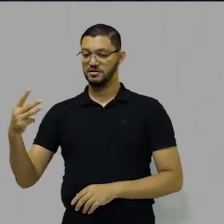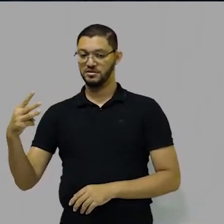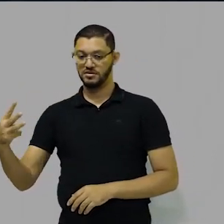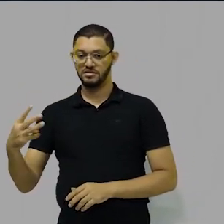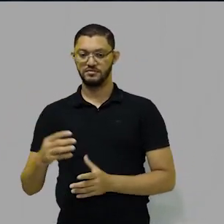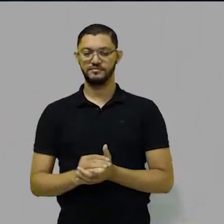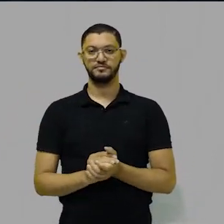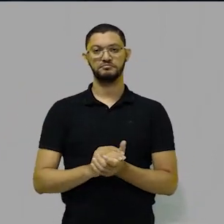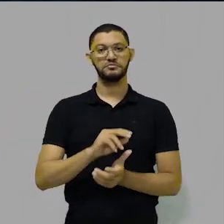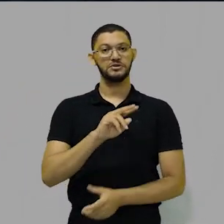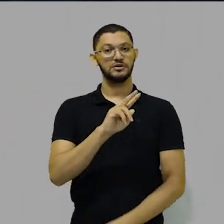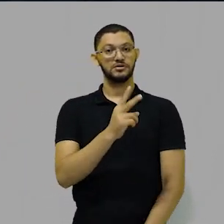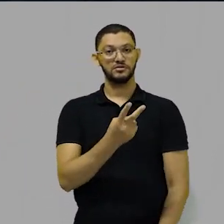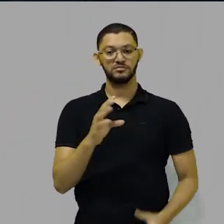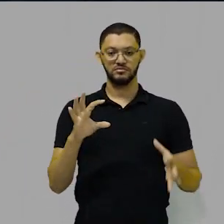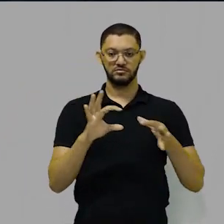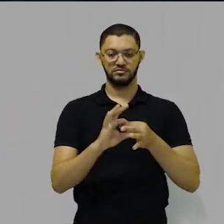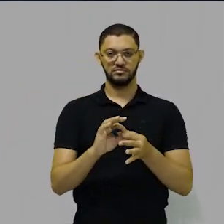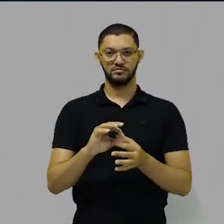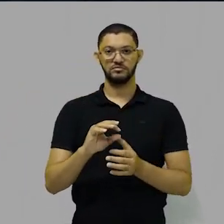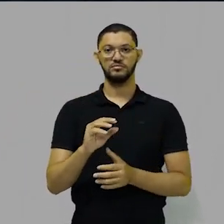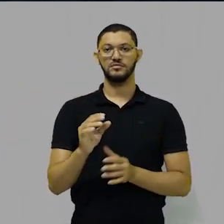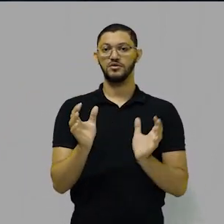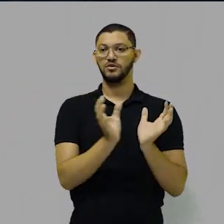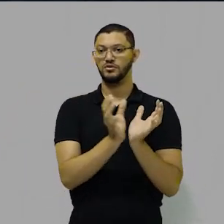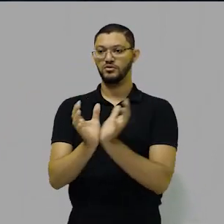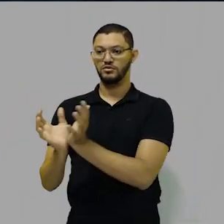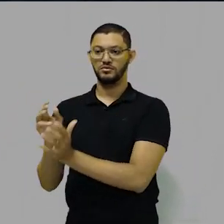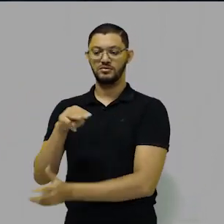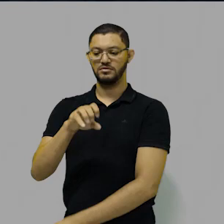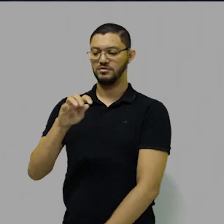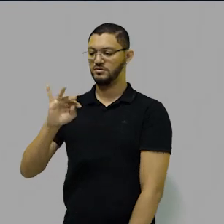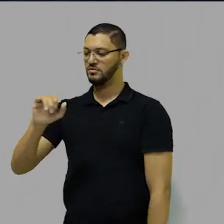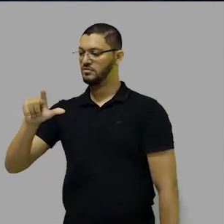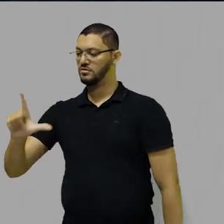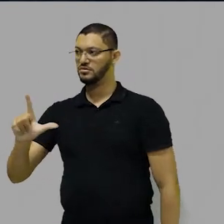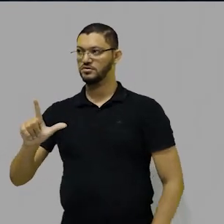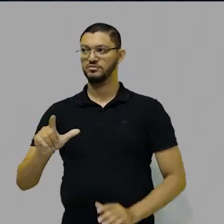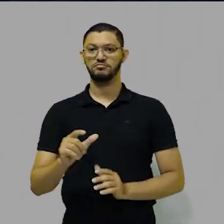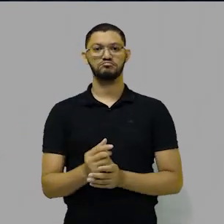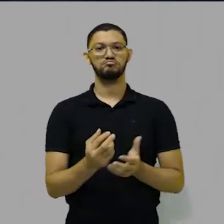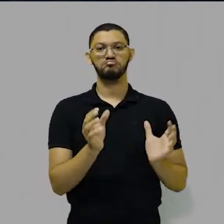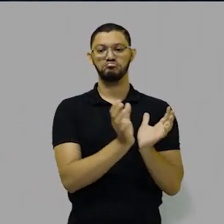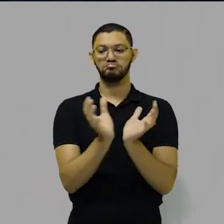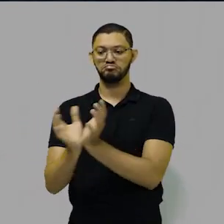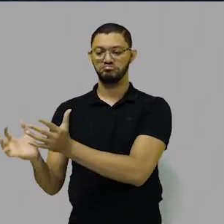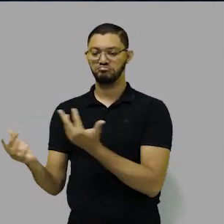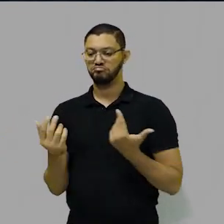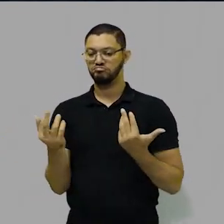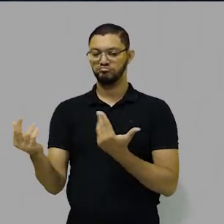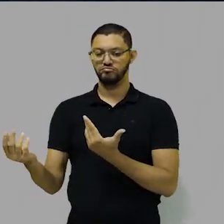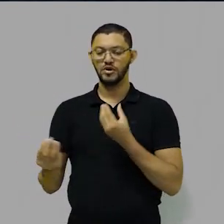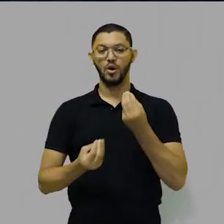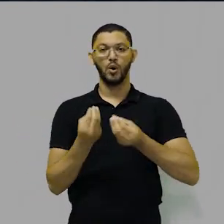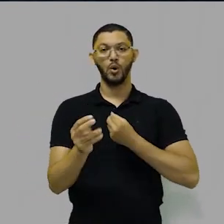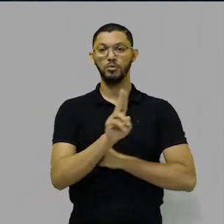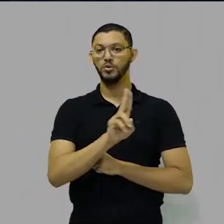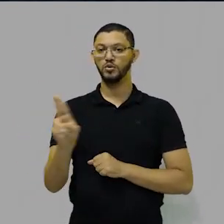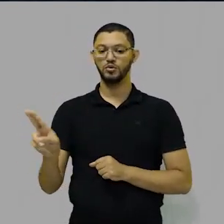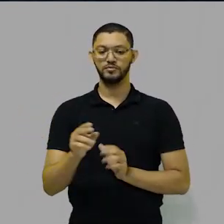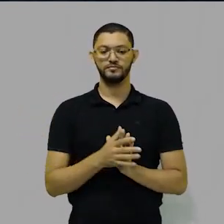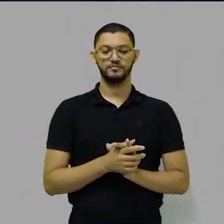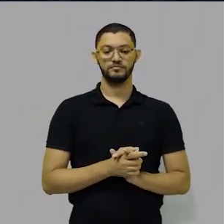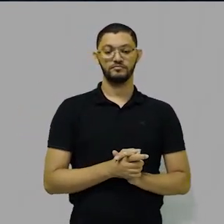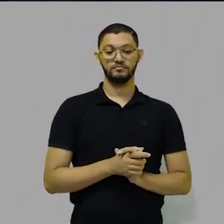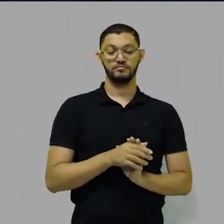aqui o nitrogênio ligado a 3 grupos metil. São 3 grupos iguais. Como vai ficar o nome?